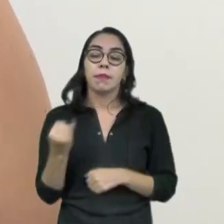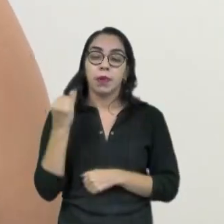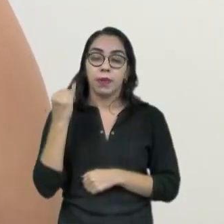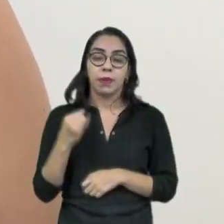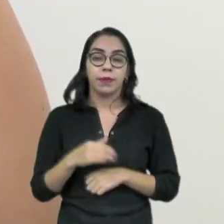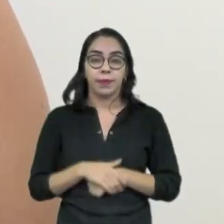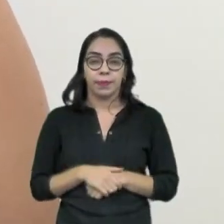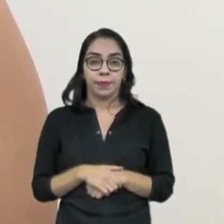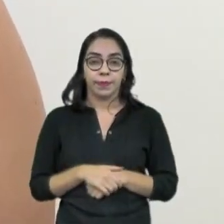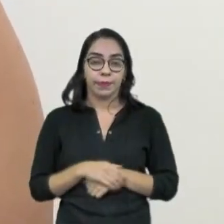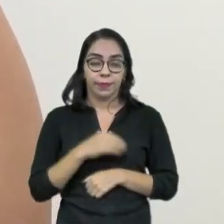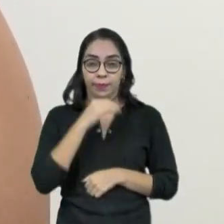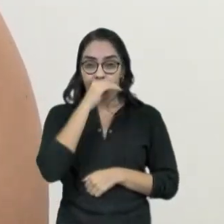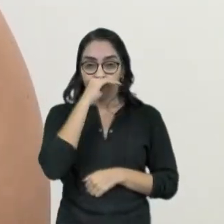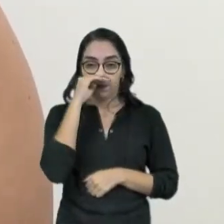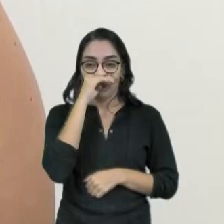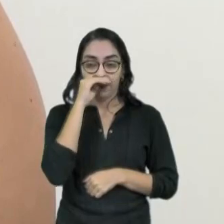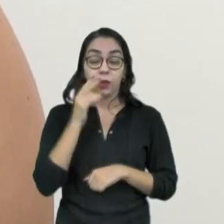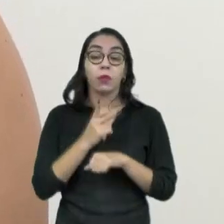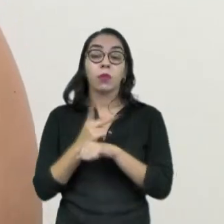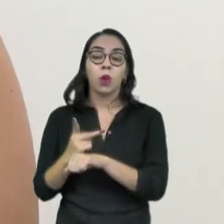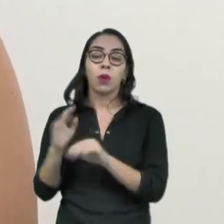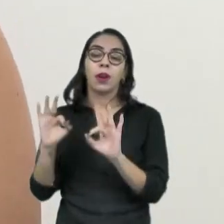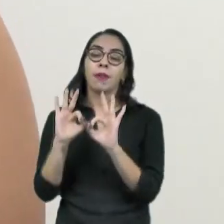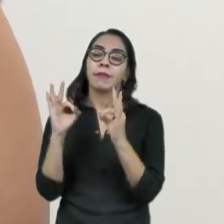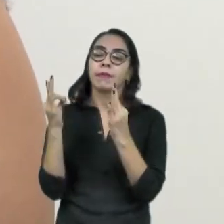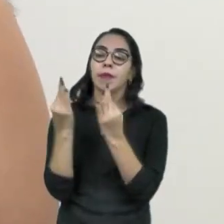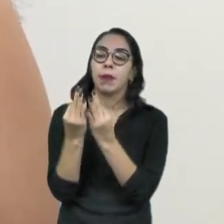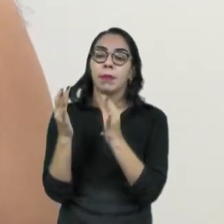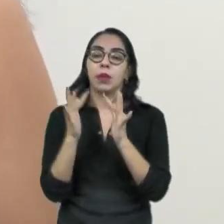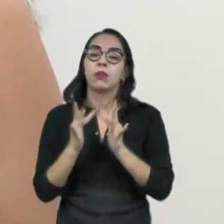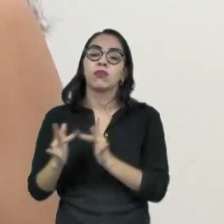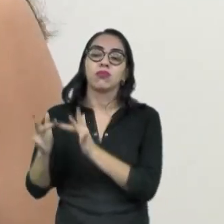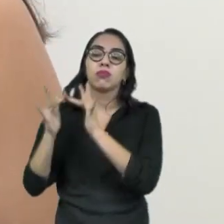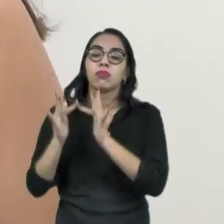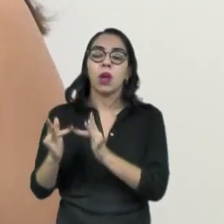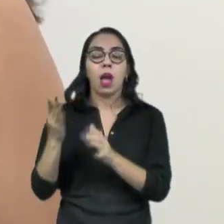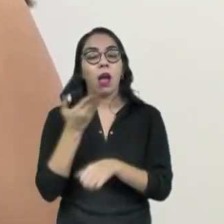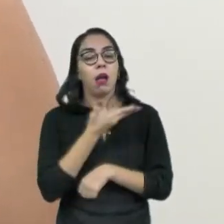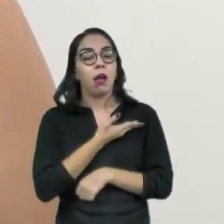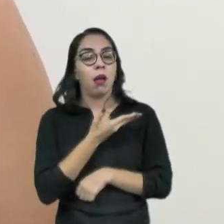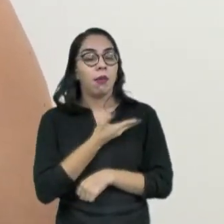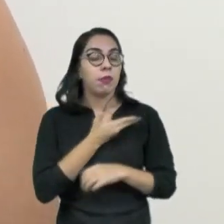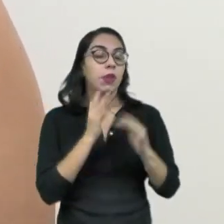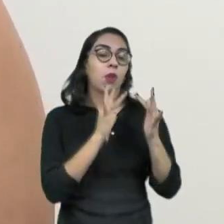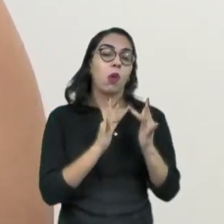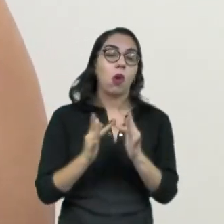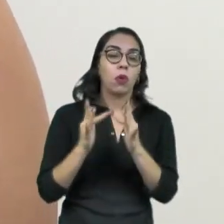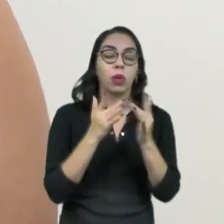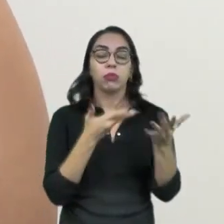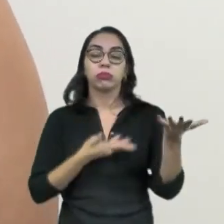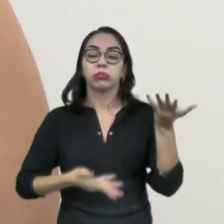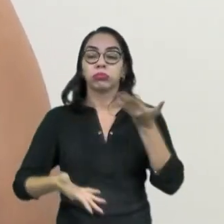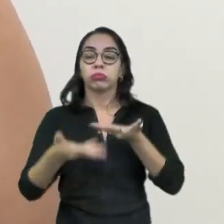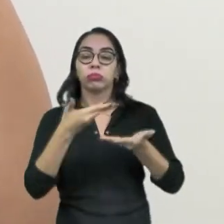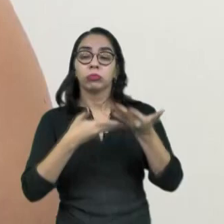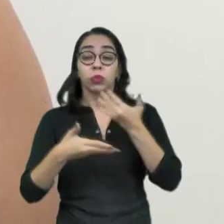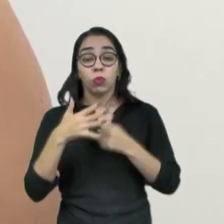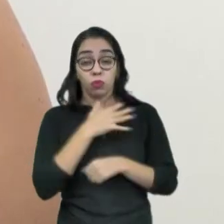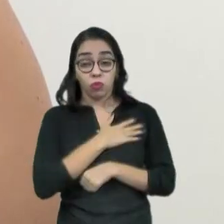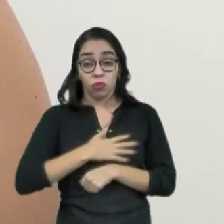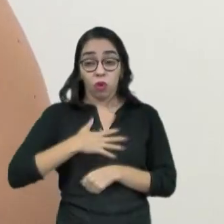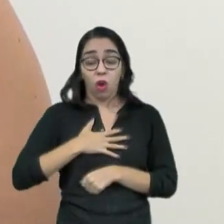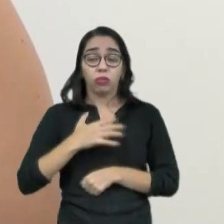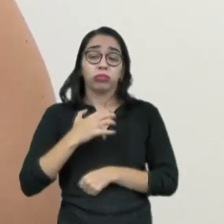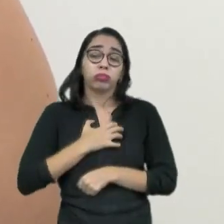mais né próximo dos nossos familiares dos nossos amigos tentar estar sempre com pessoas que a gente gosta que a gente se